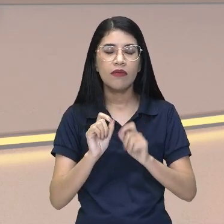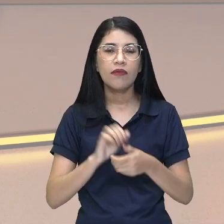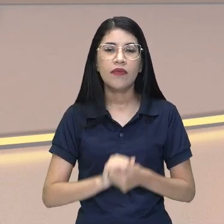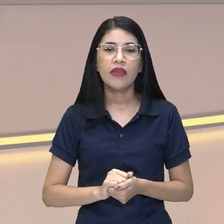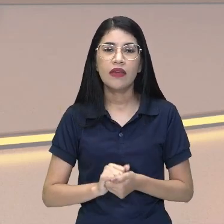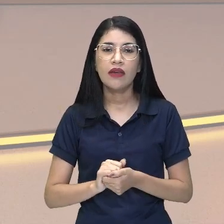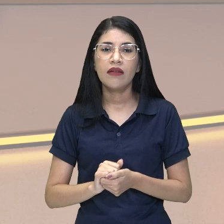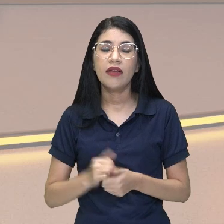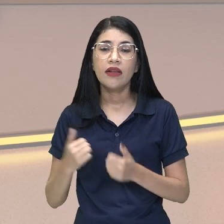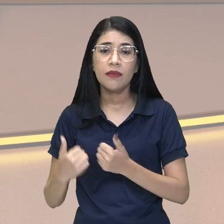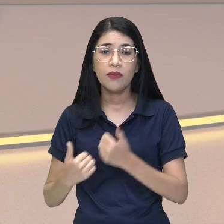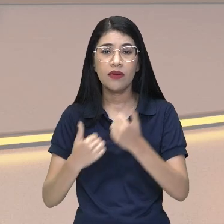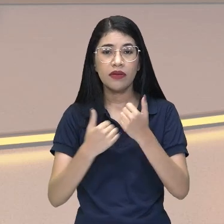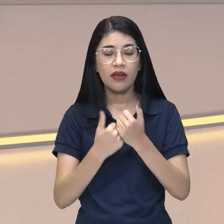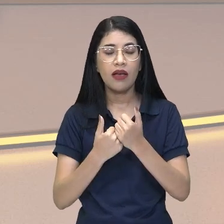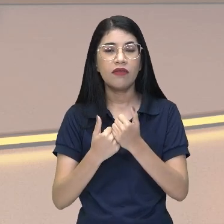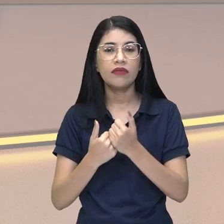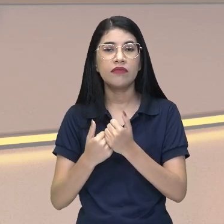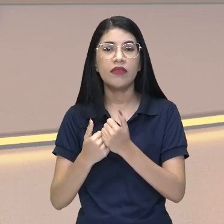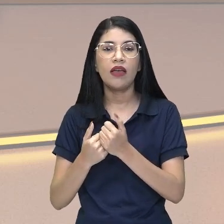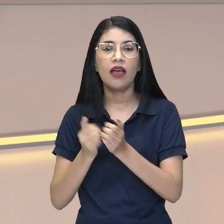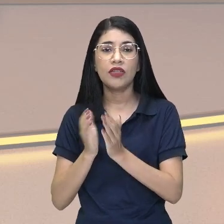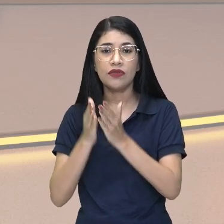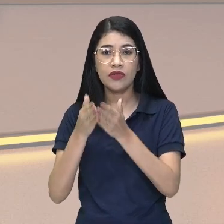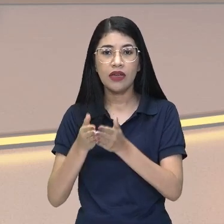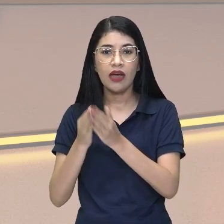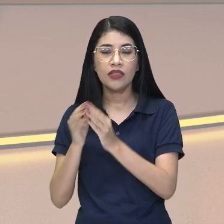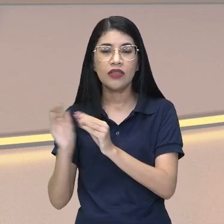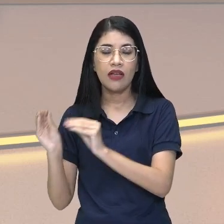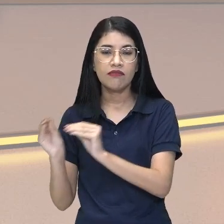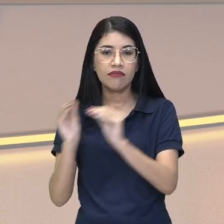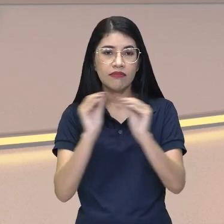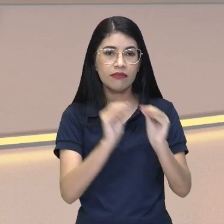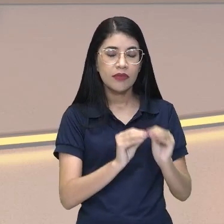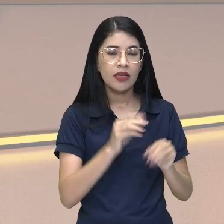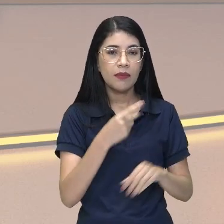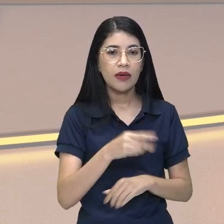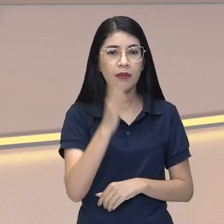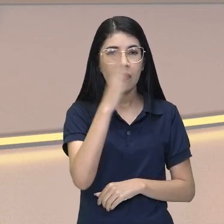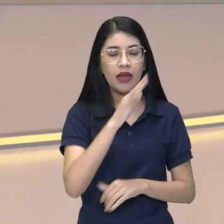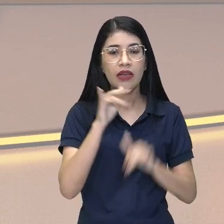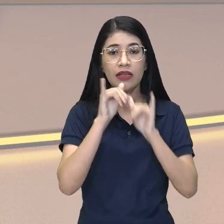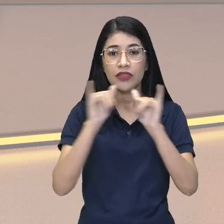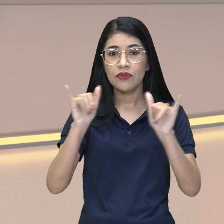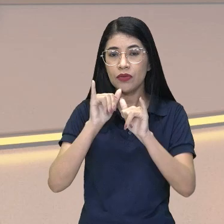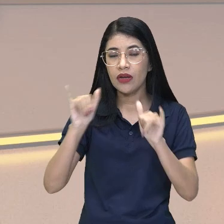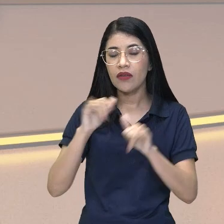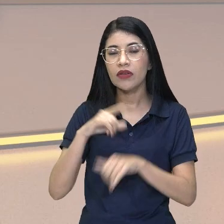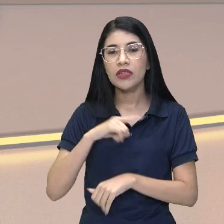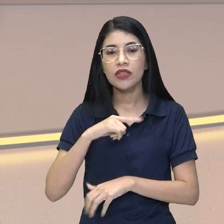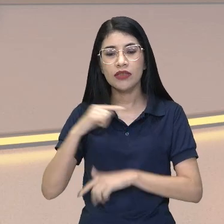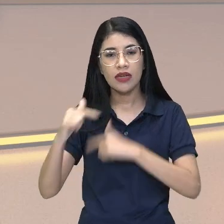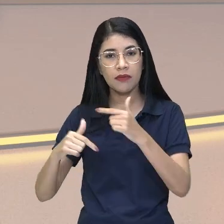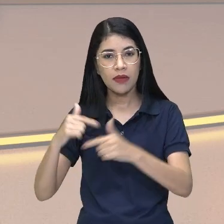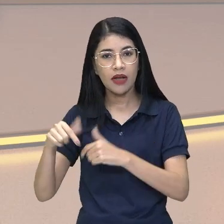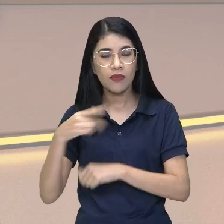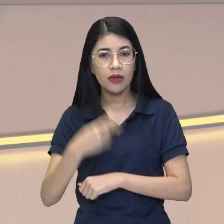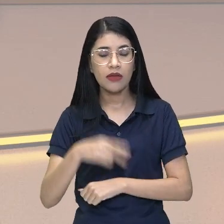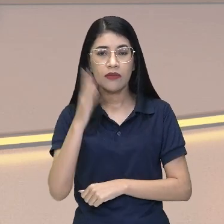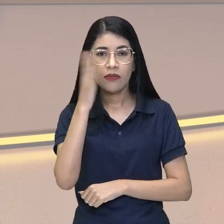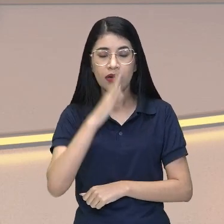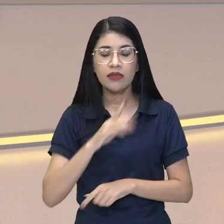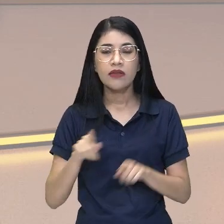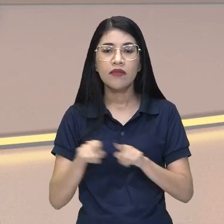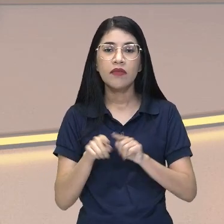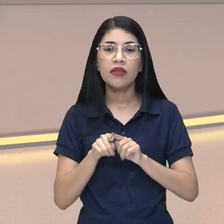imigrante, ele fazia, né, aí a propaganda das oportunidades de vagas de trabalho, né, e também a